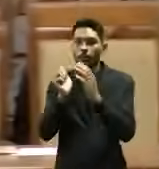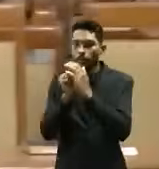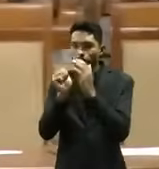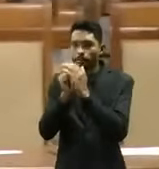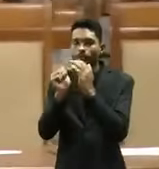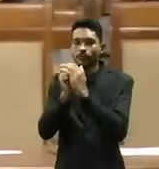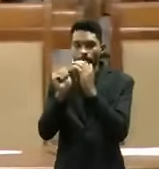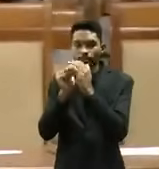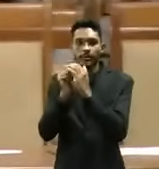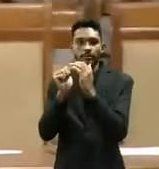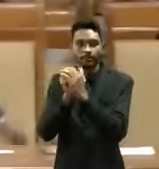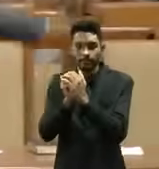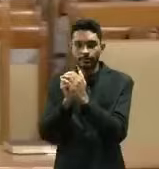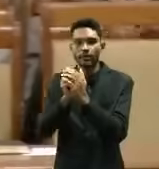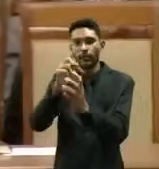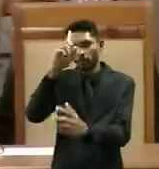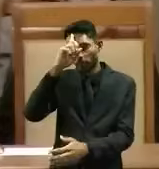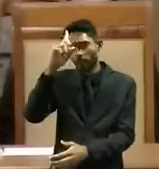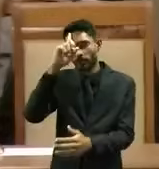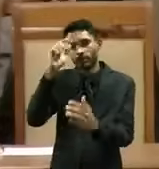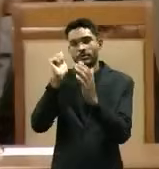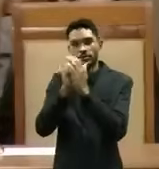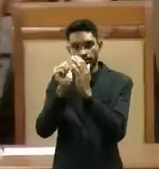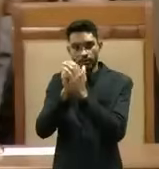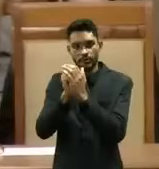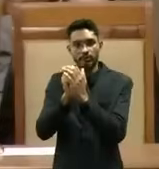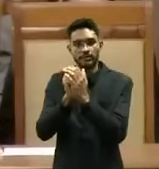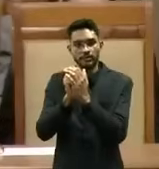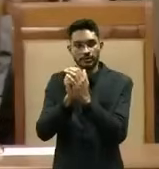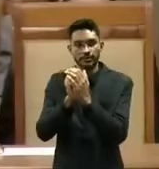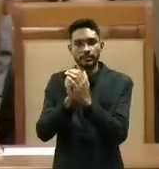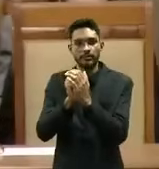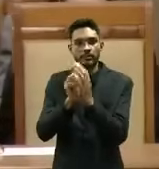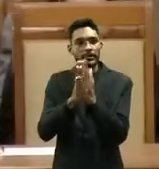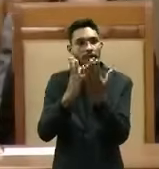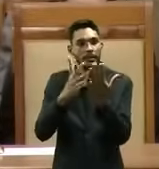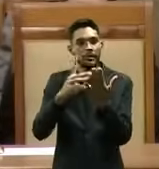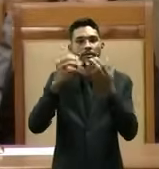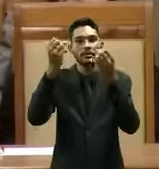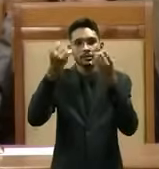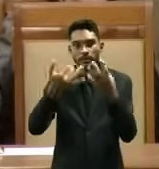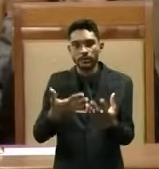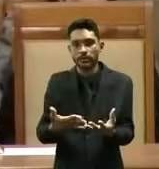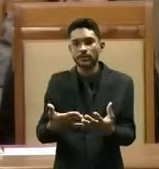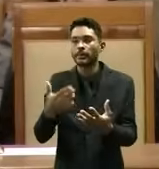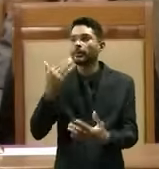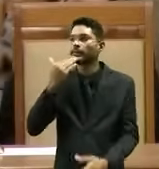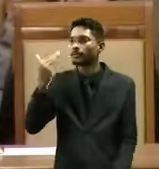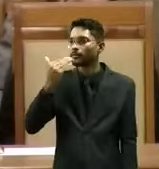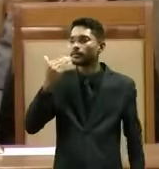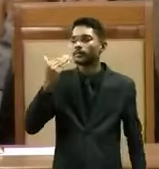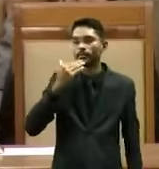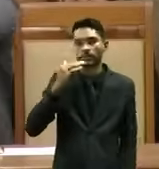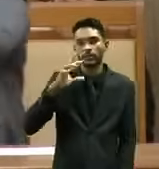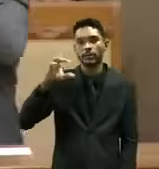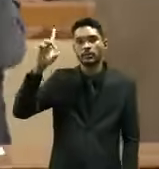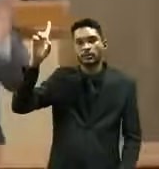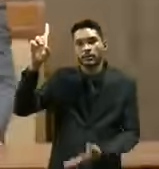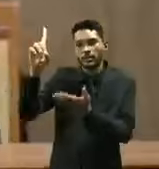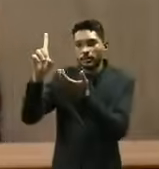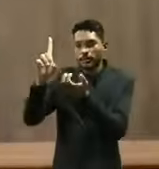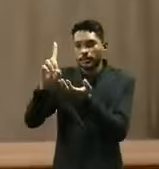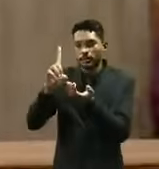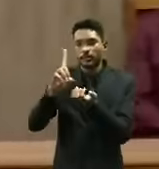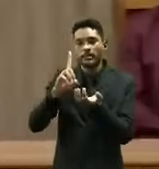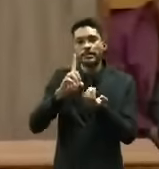busca Mateus 77 pedi pedi Buscai batei é pronto é para quem bate é para quem busca é para